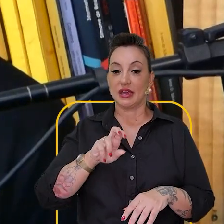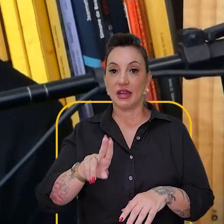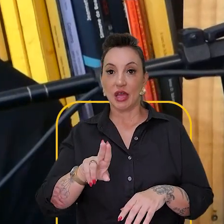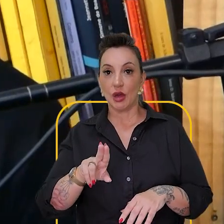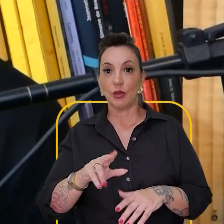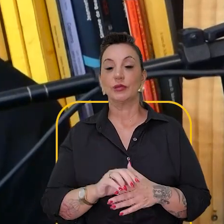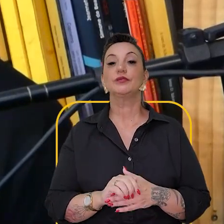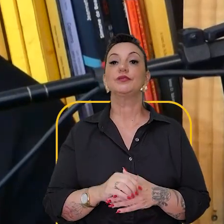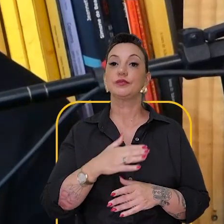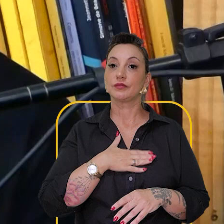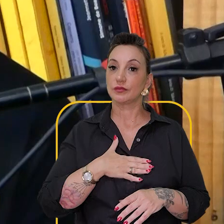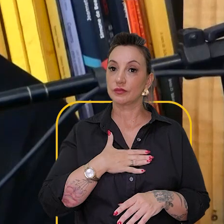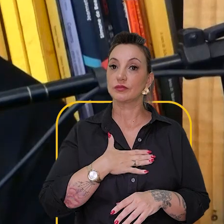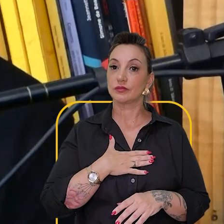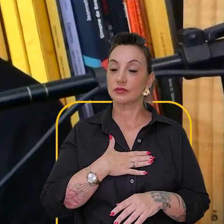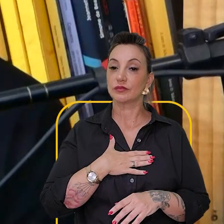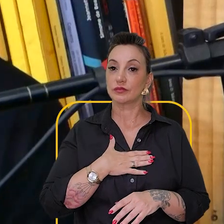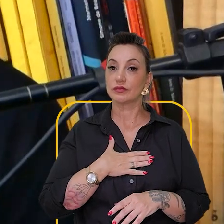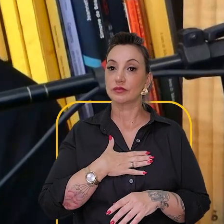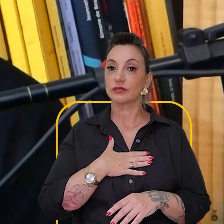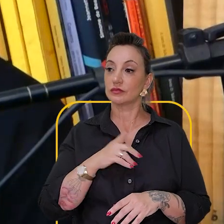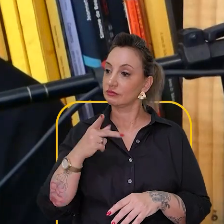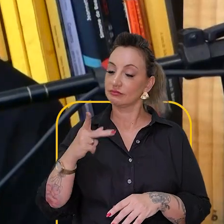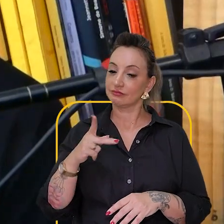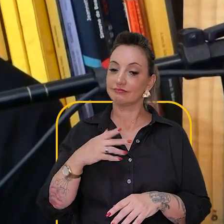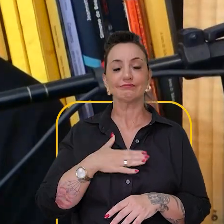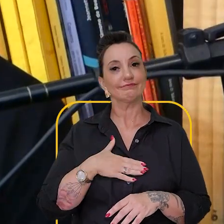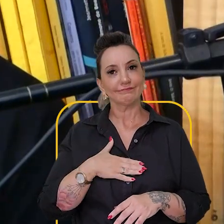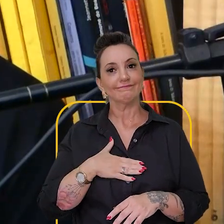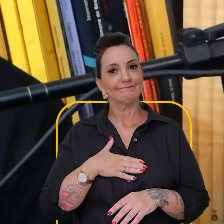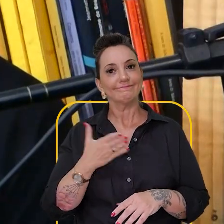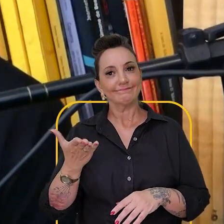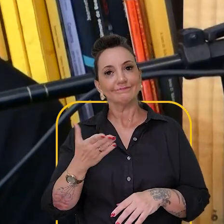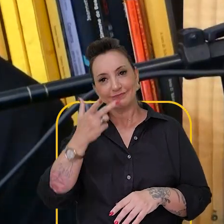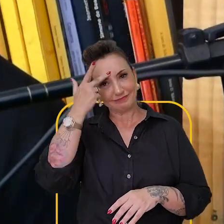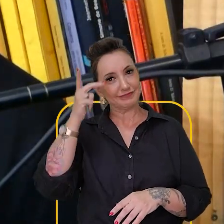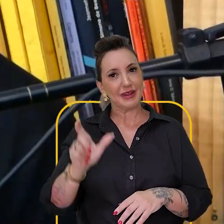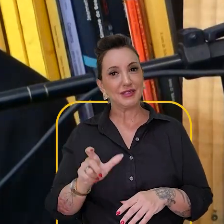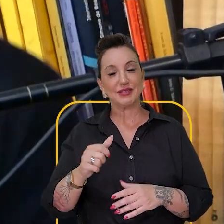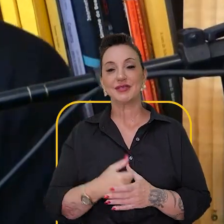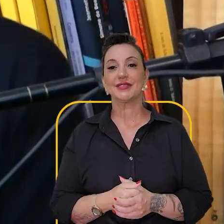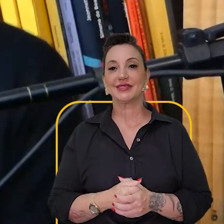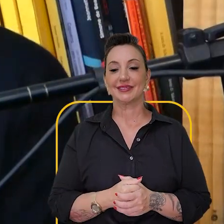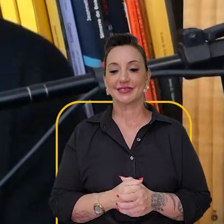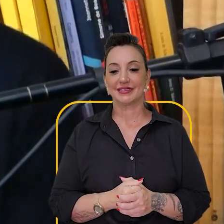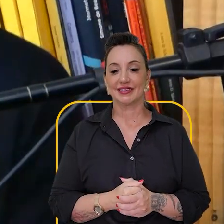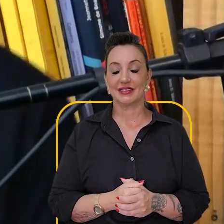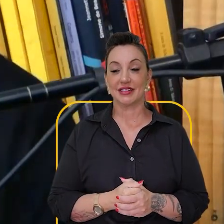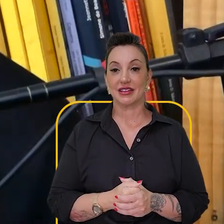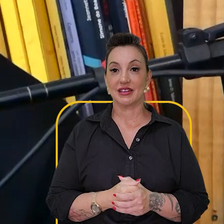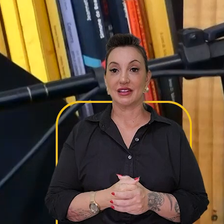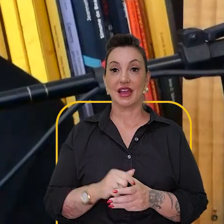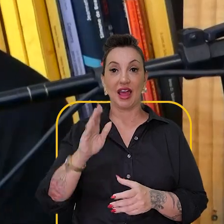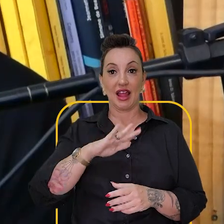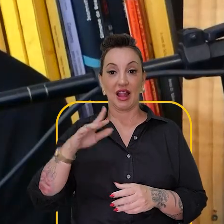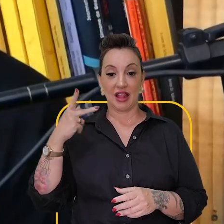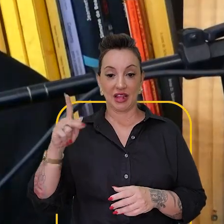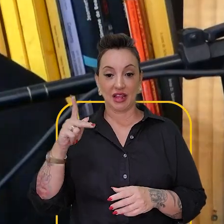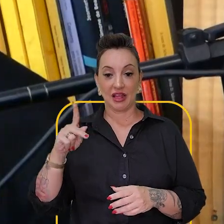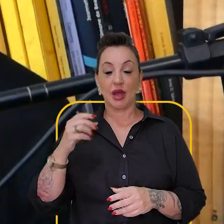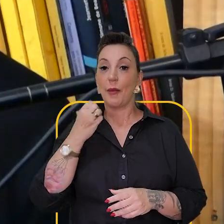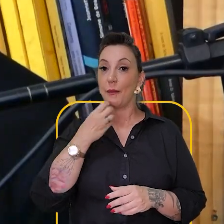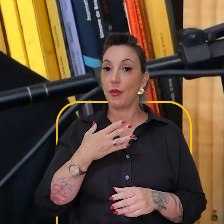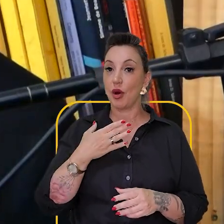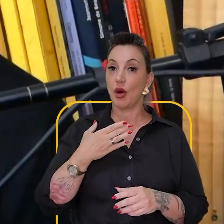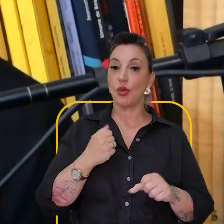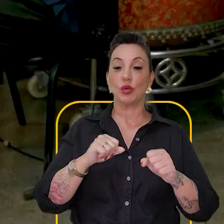mesma época eu já tava fazendo amizade com o Nereu E aí eu gostei ahi gostei dele sabe como você gosta de graça da